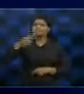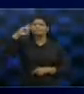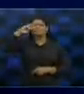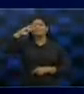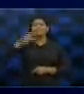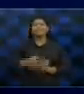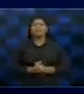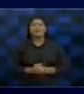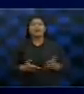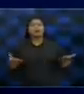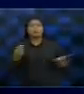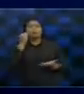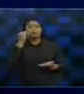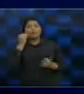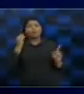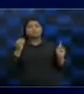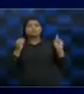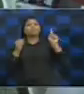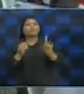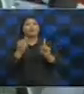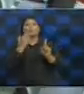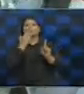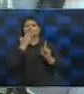do candidato Arthur Neto.